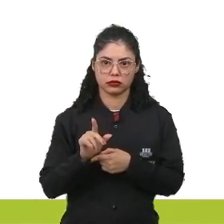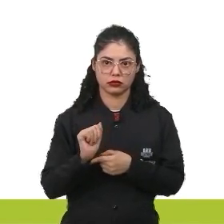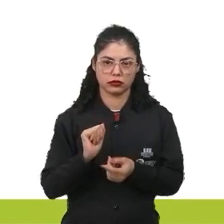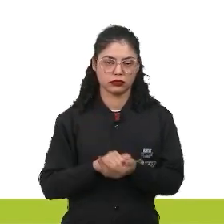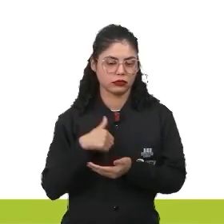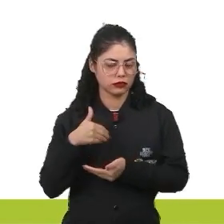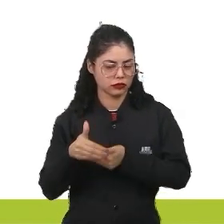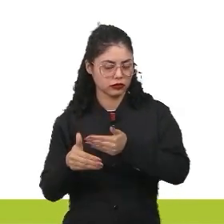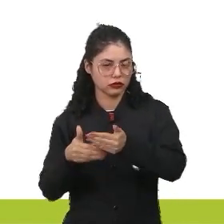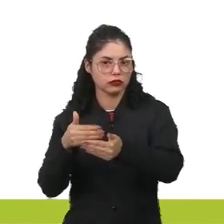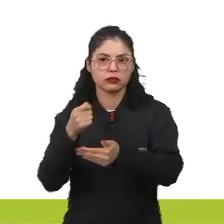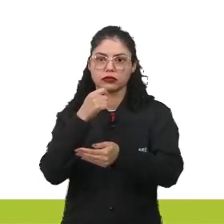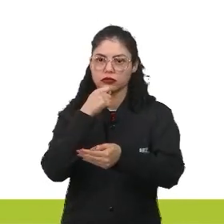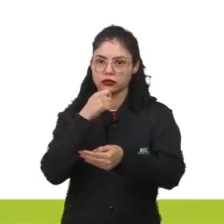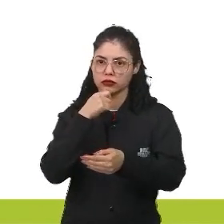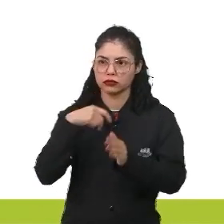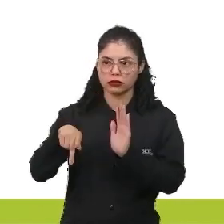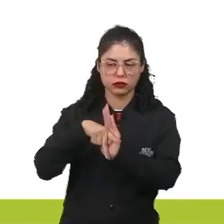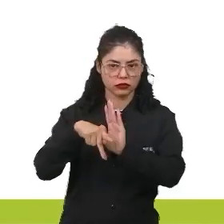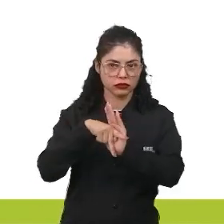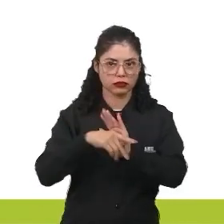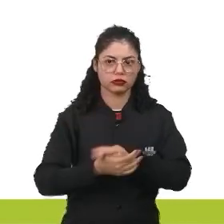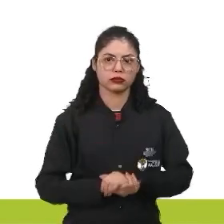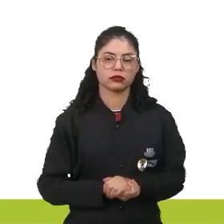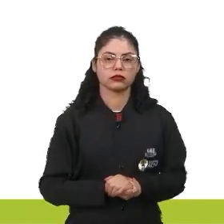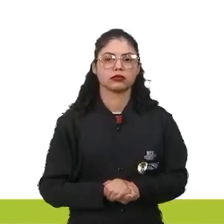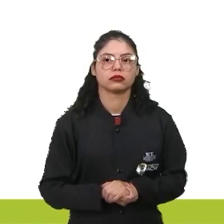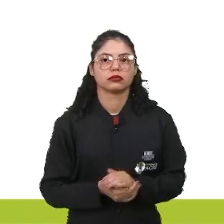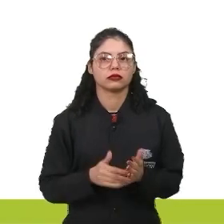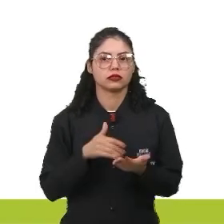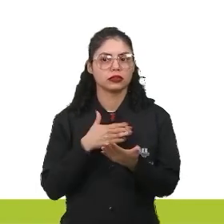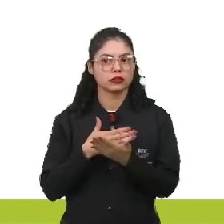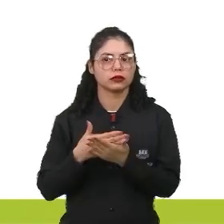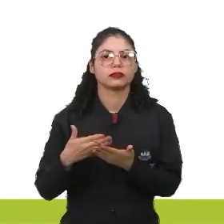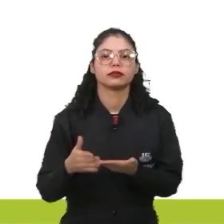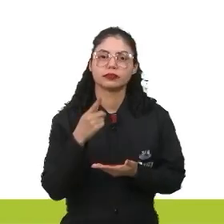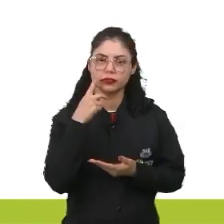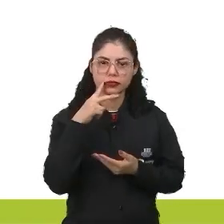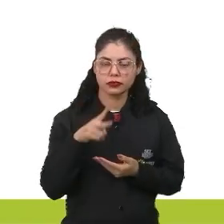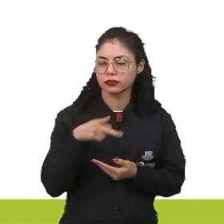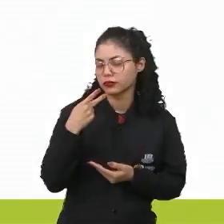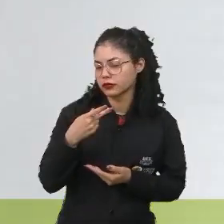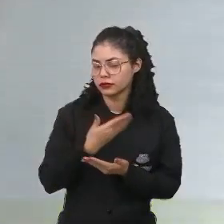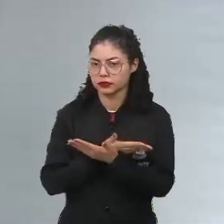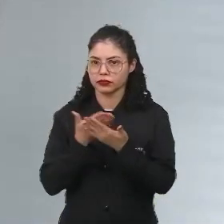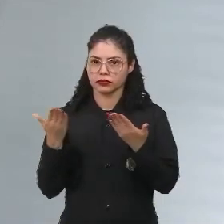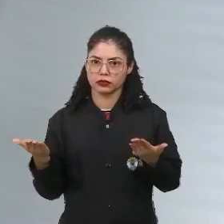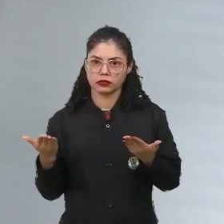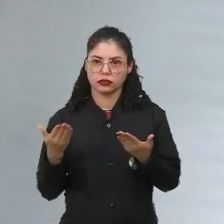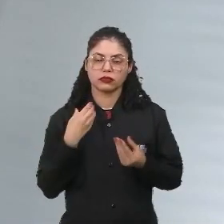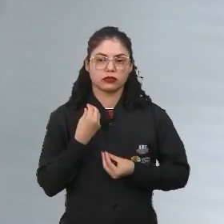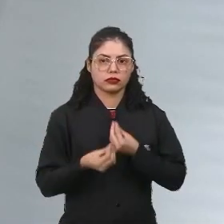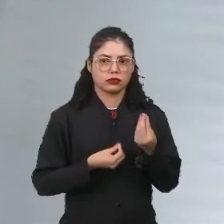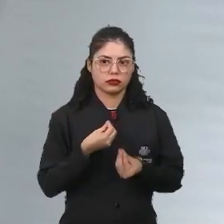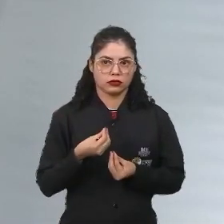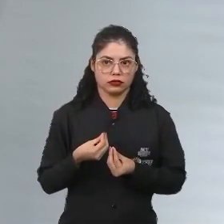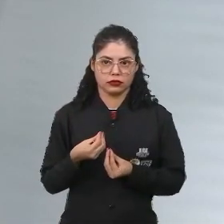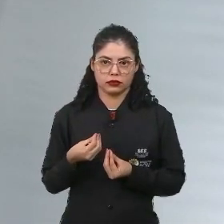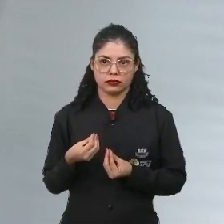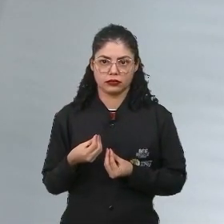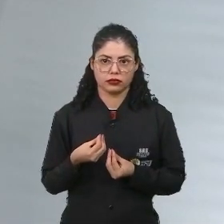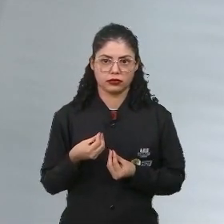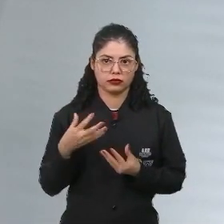um processo rudimentar. Bem no início, eu citei para vocês uma maneira aí